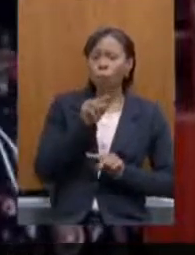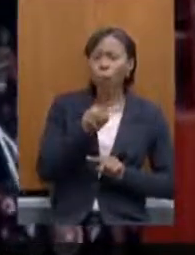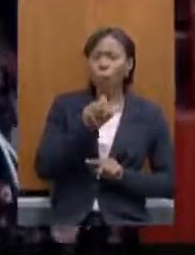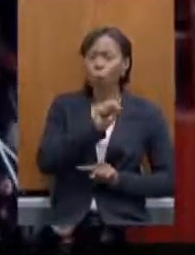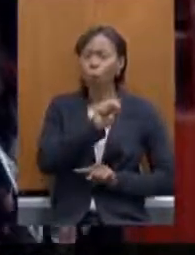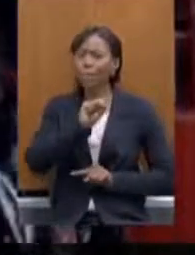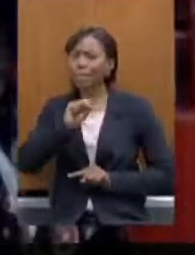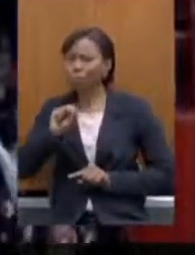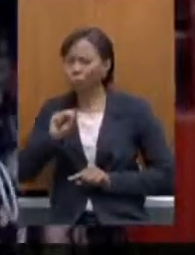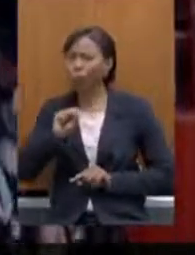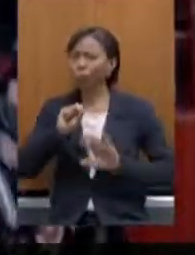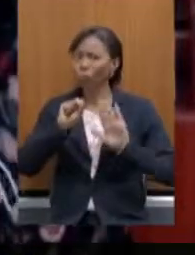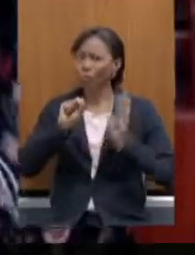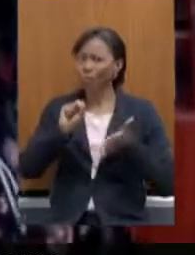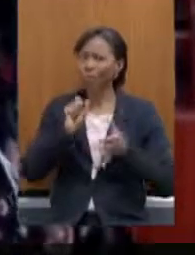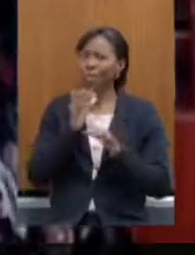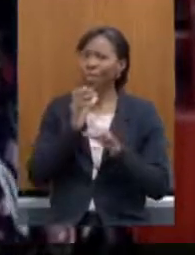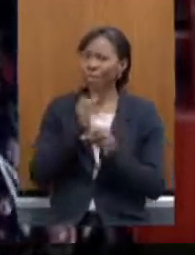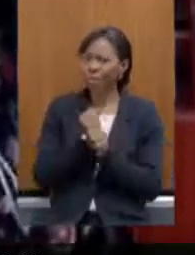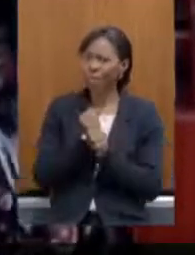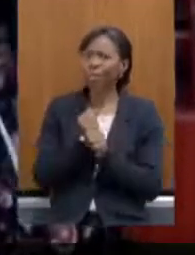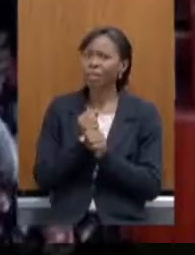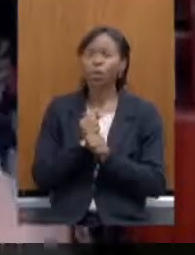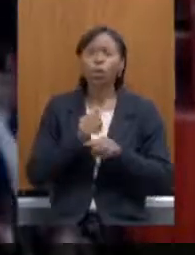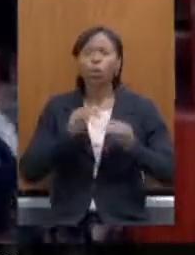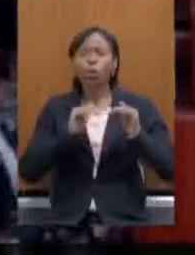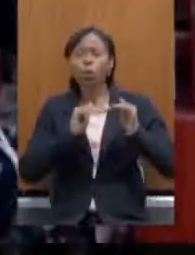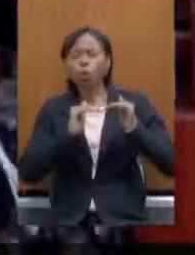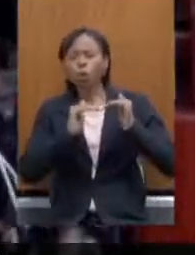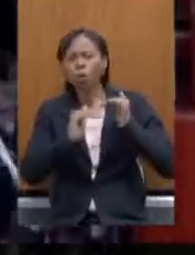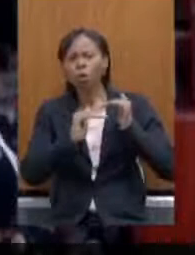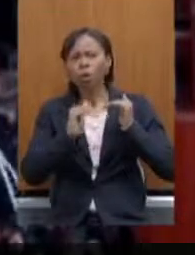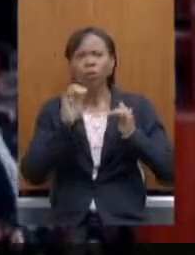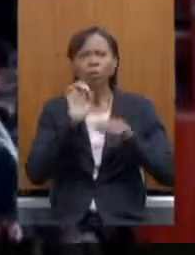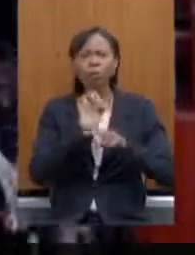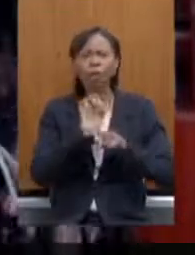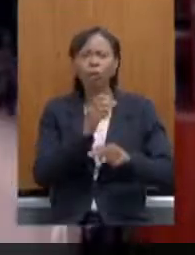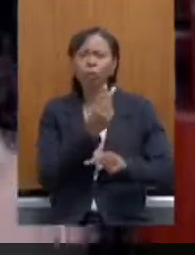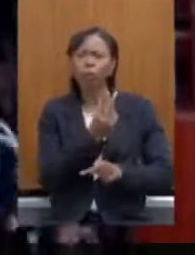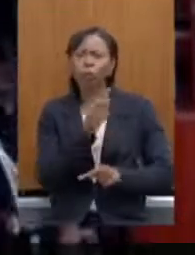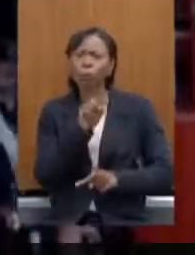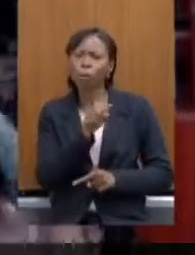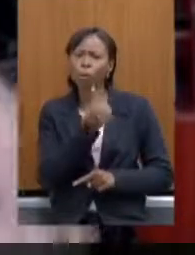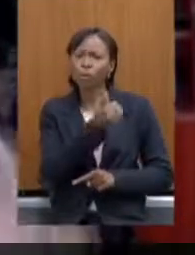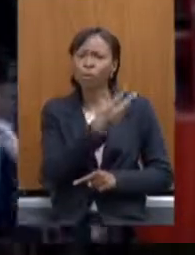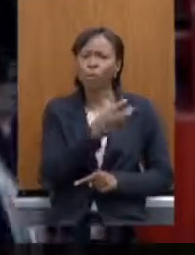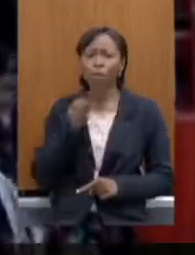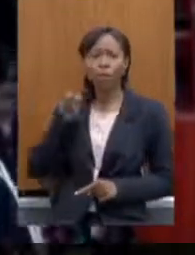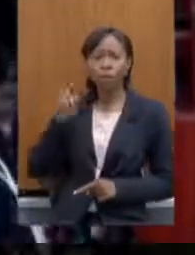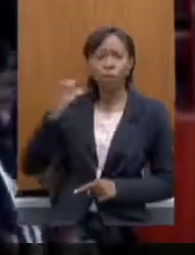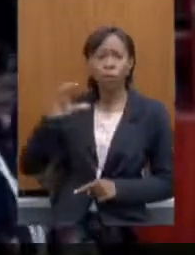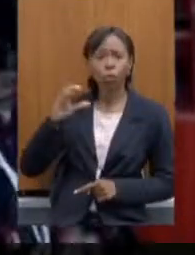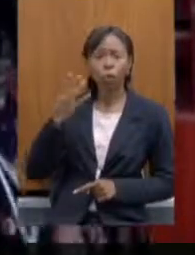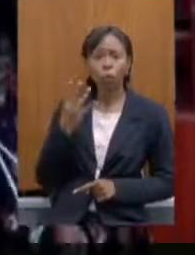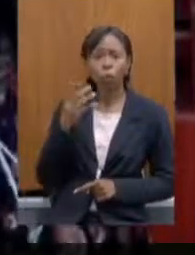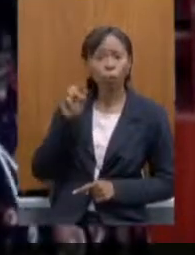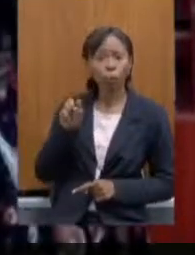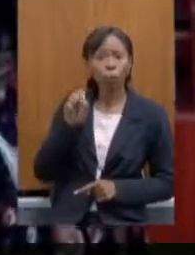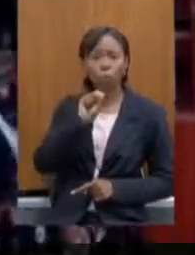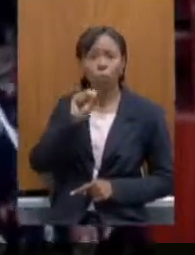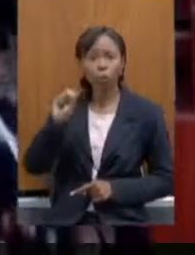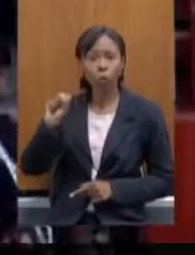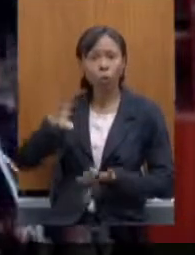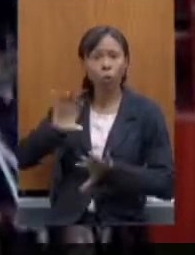a média de letalidade do está e é de 2.13 em contagem da 4.88